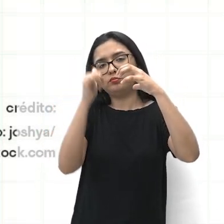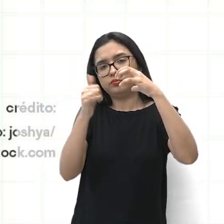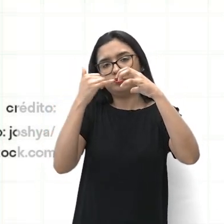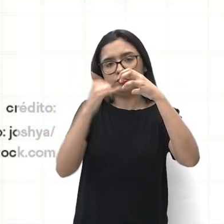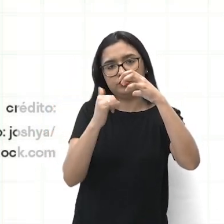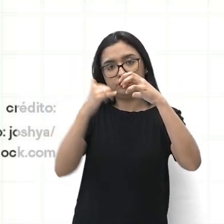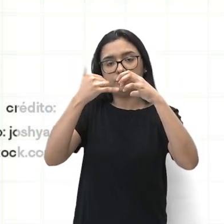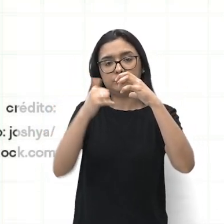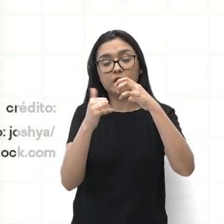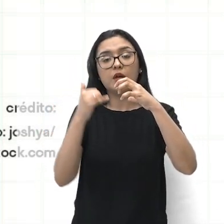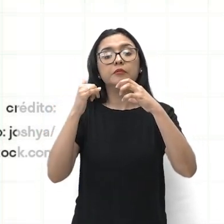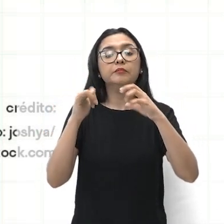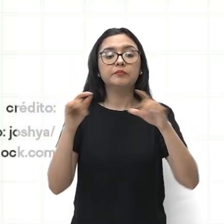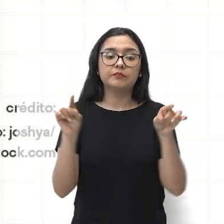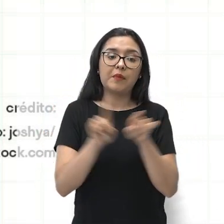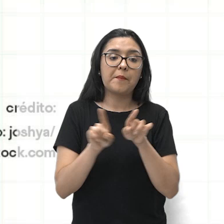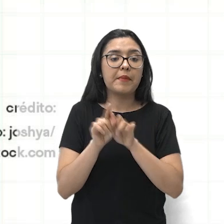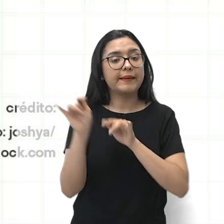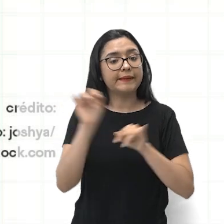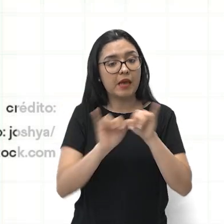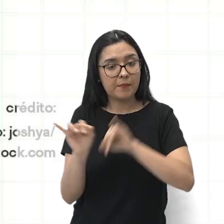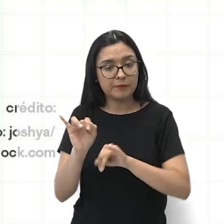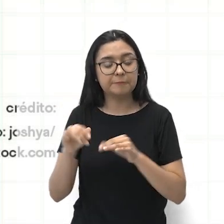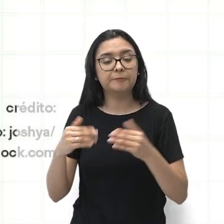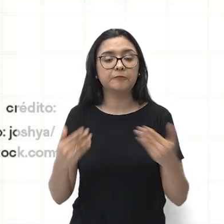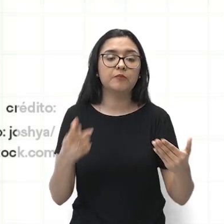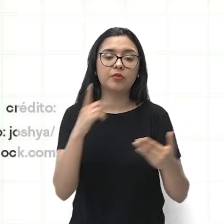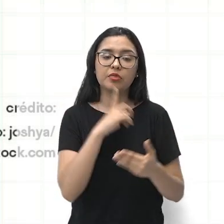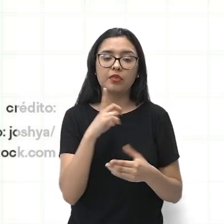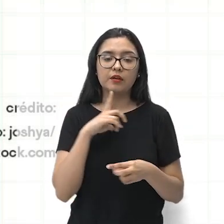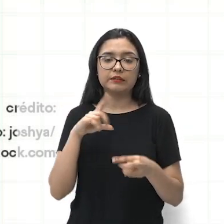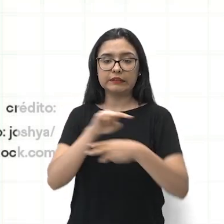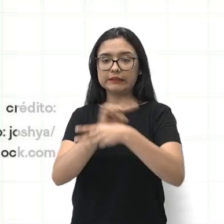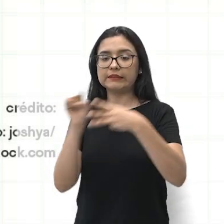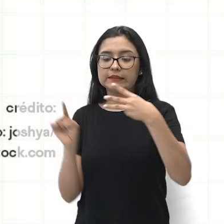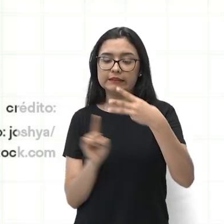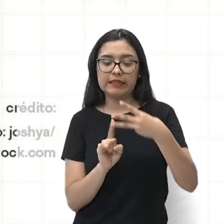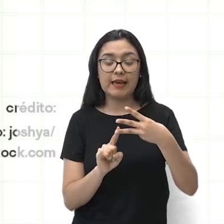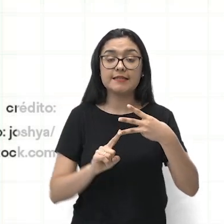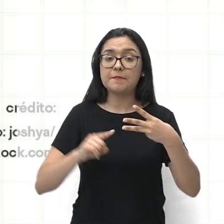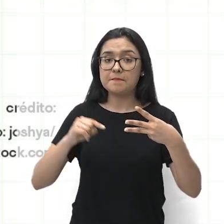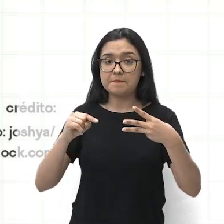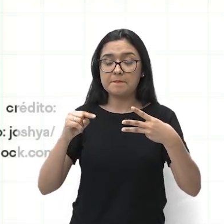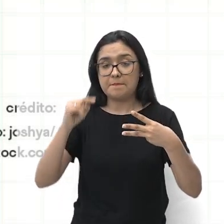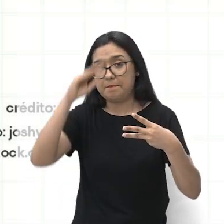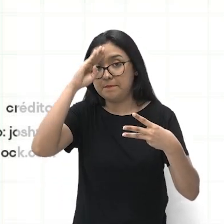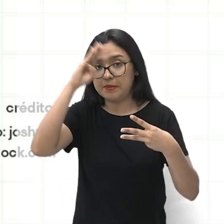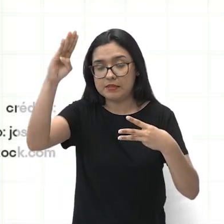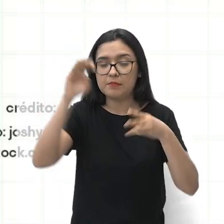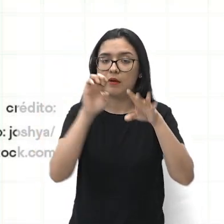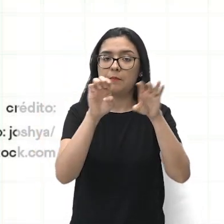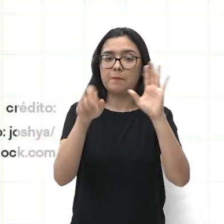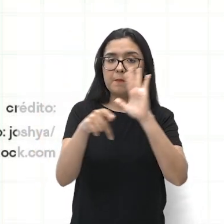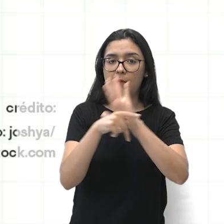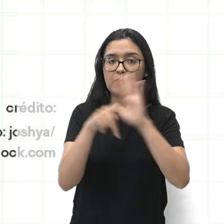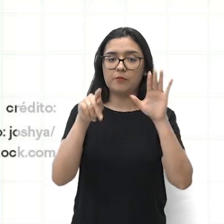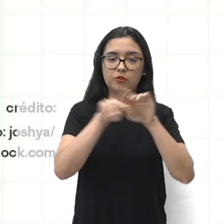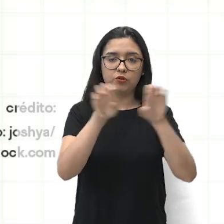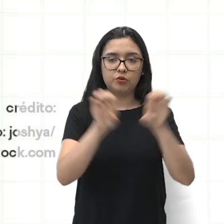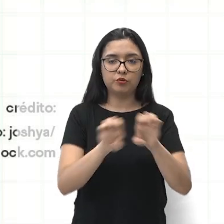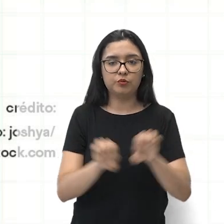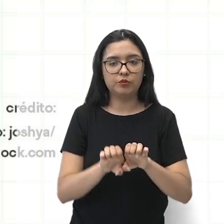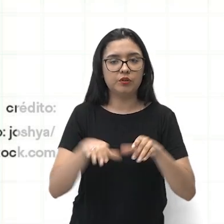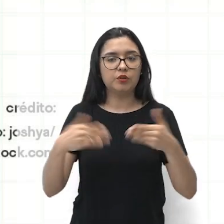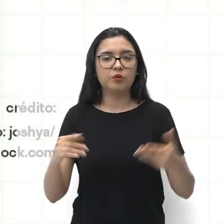mesmo, e impulsos químicos. Eles possuem três partes principais, e são elas que nós vamos